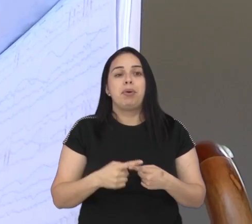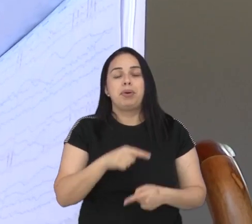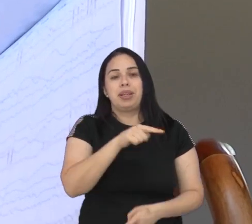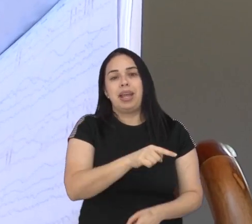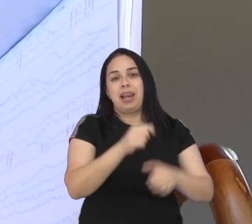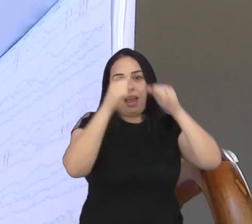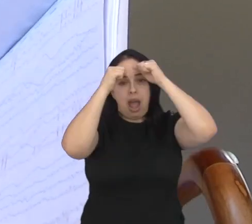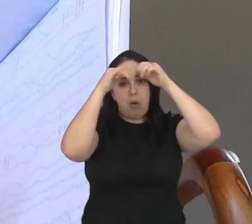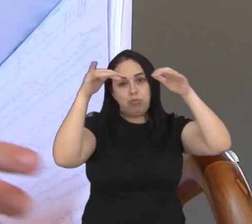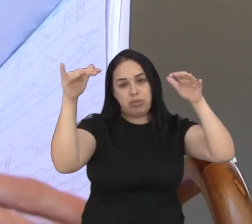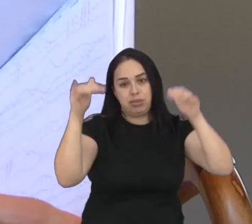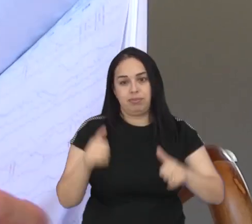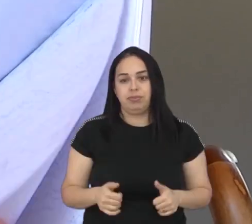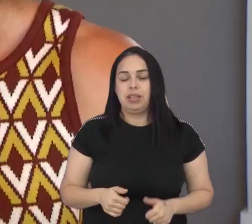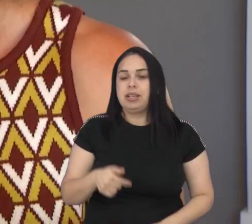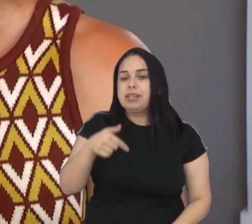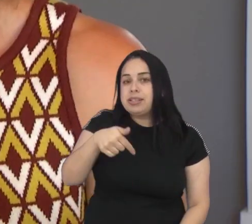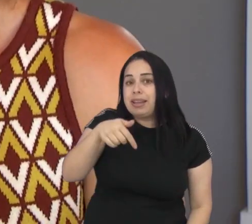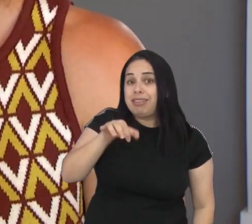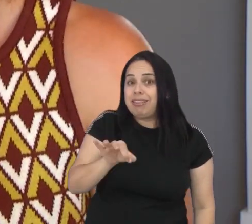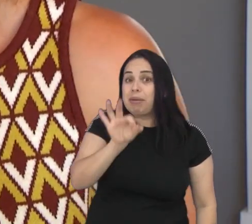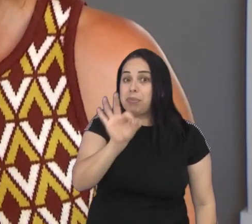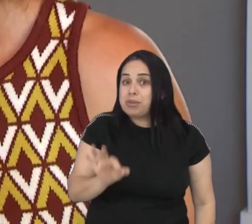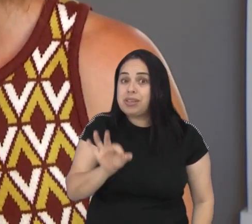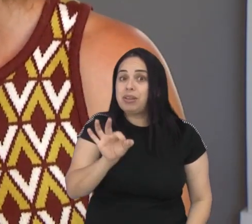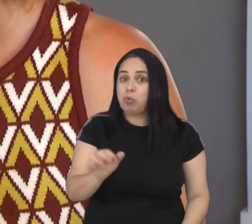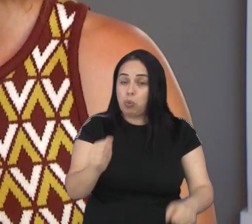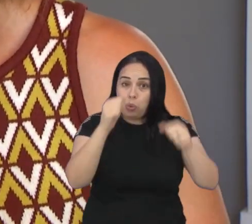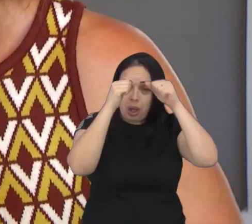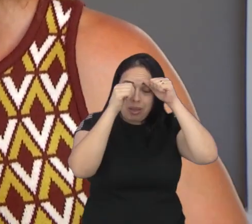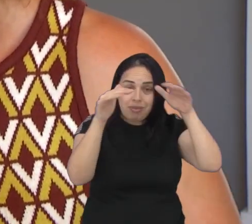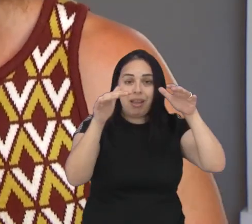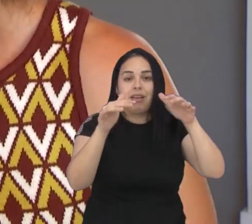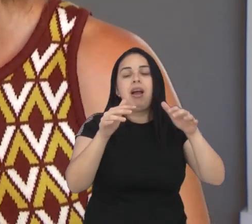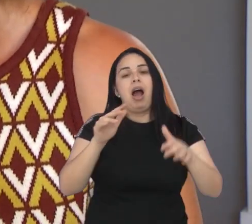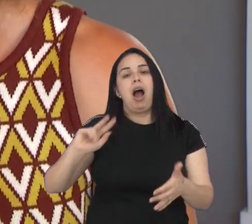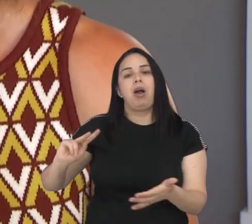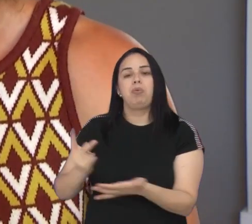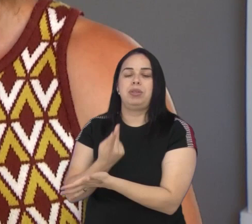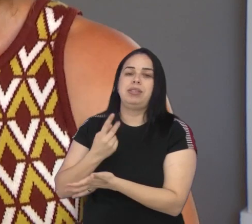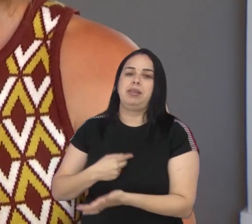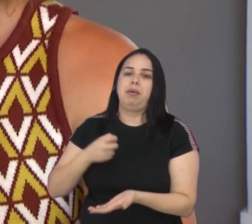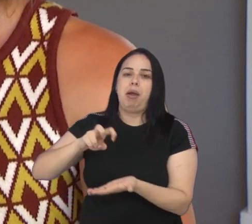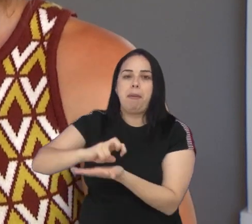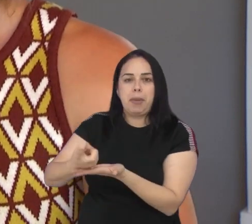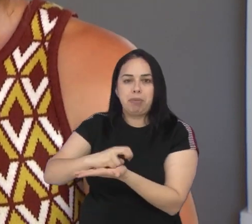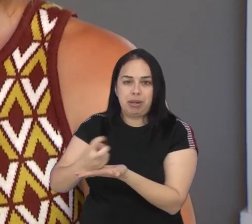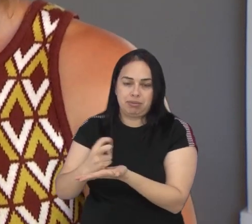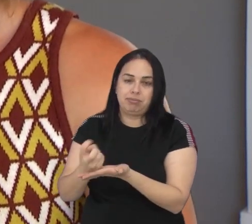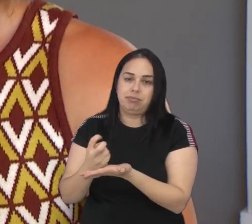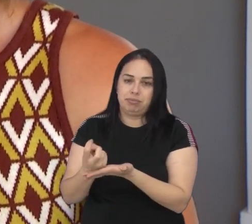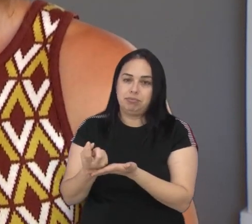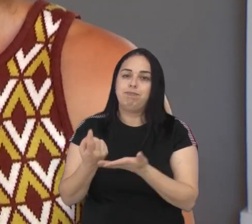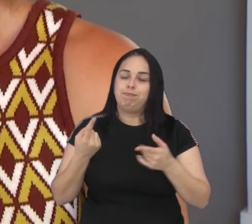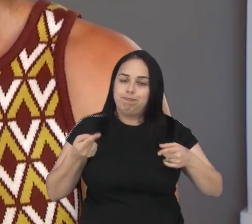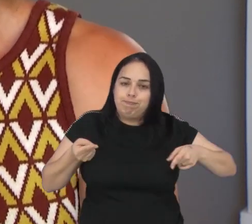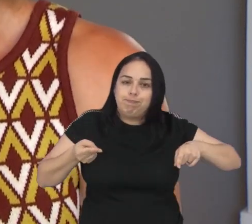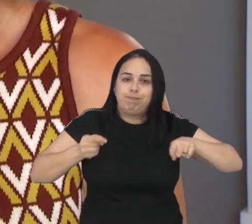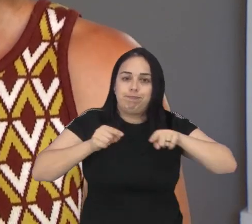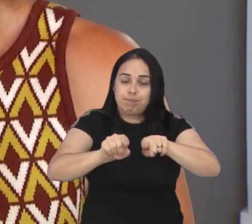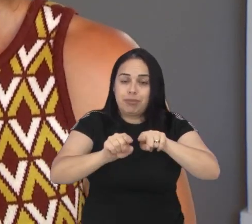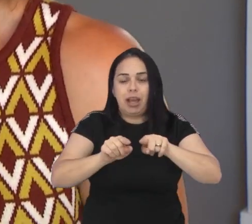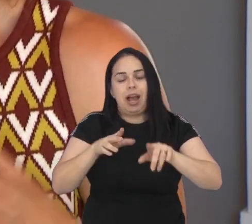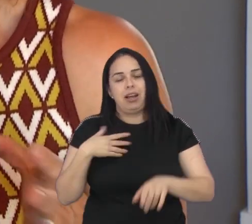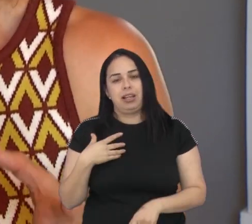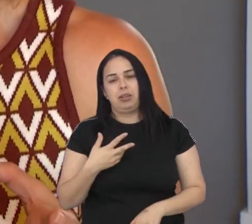já que o filho tem autismo. Quase que 70% dos autistas, eles vão ter epilepsia, né? Então, é uma comorbidade muito frequente